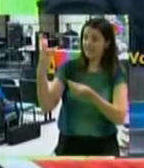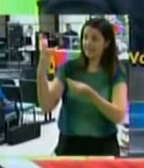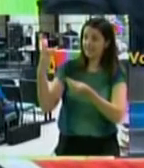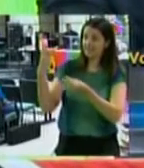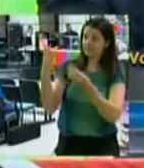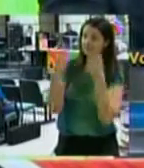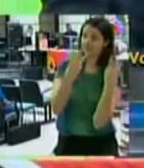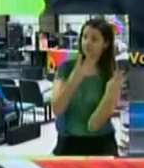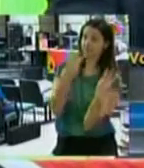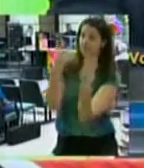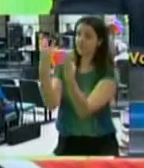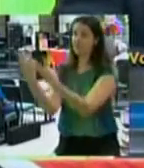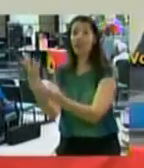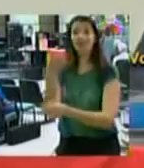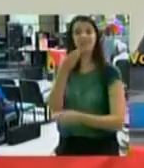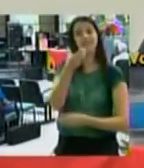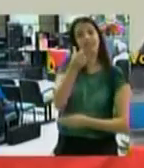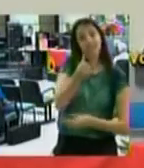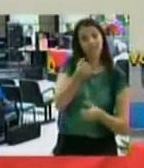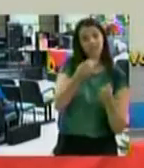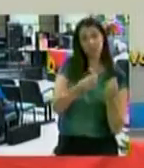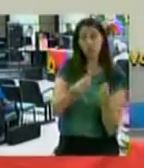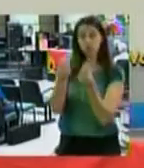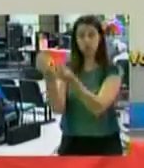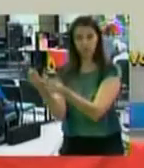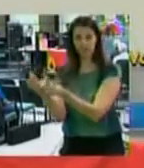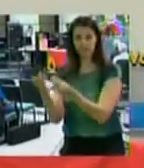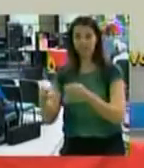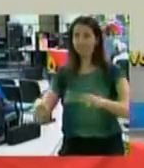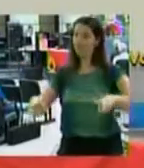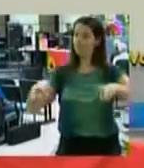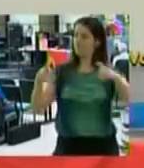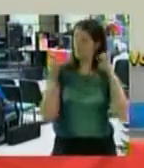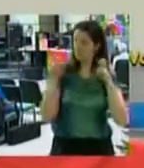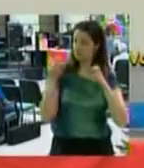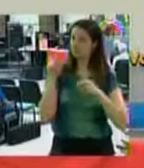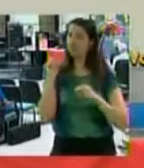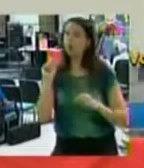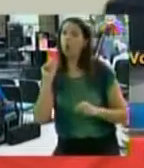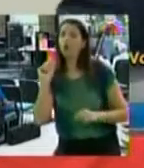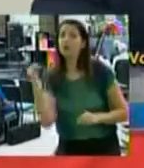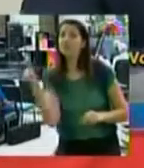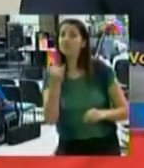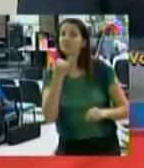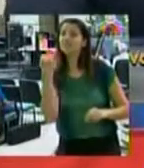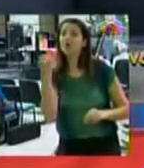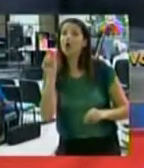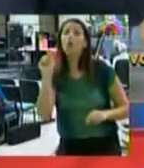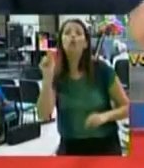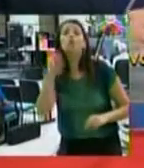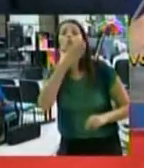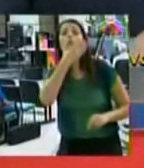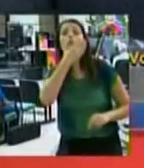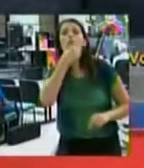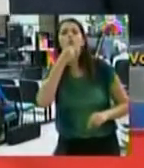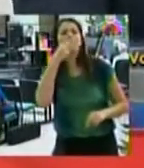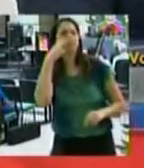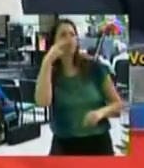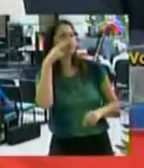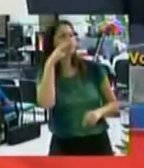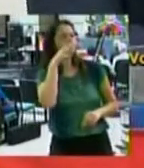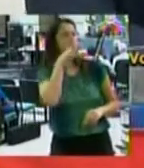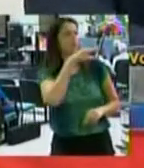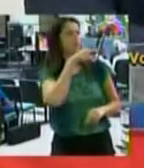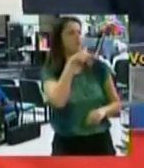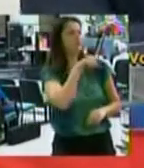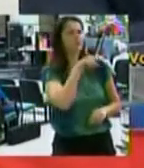te entrego seis. Percebam o detalhe. O que o Senhor olha para o